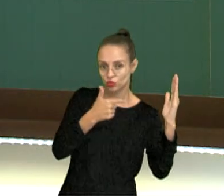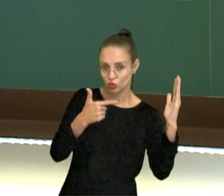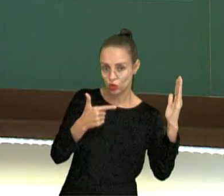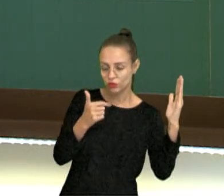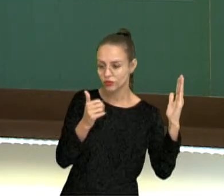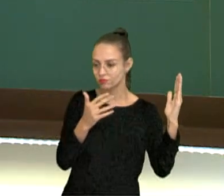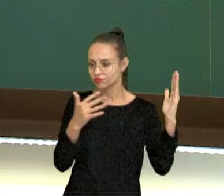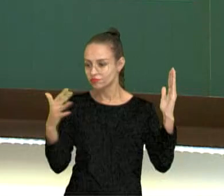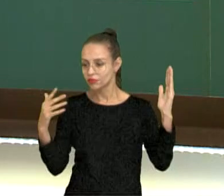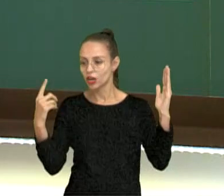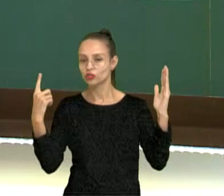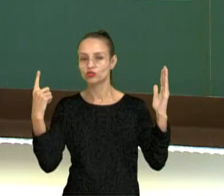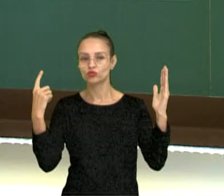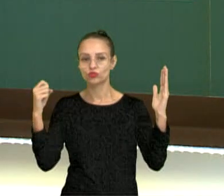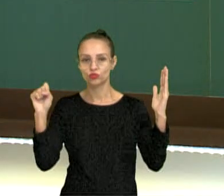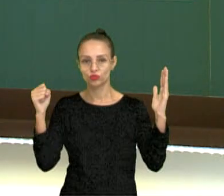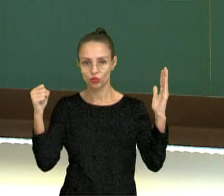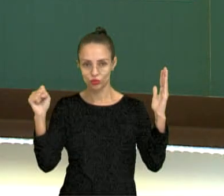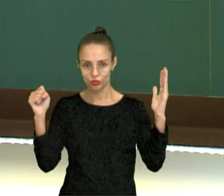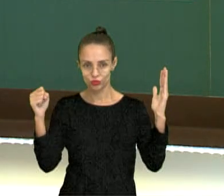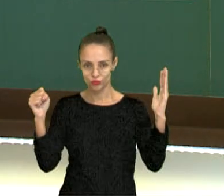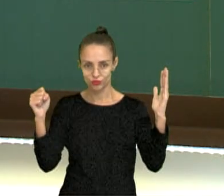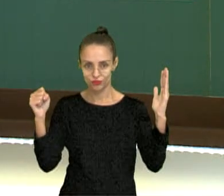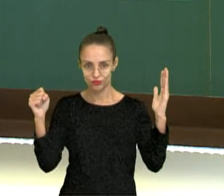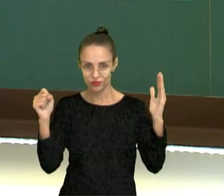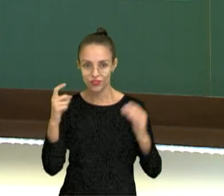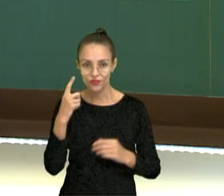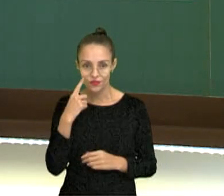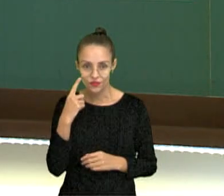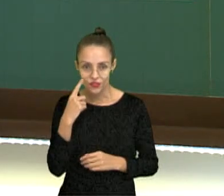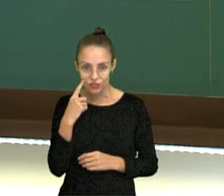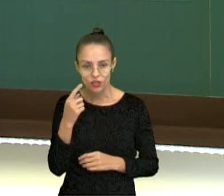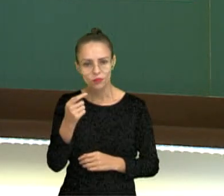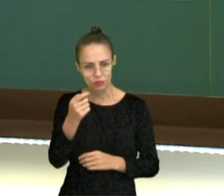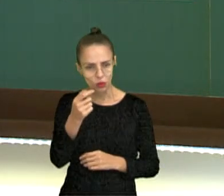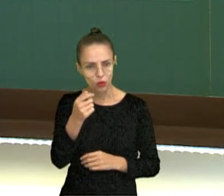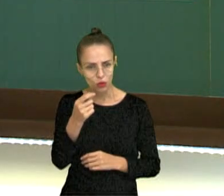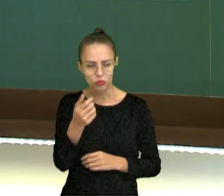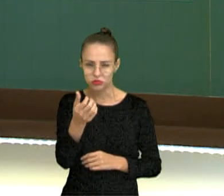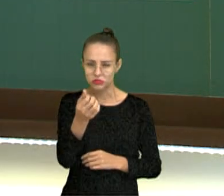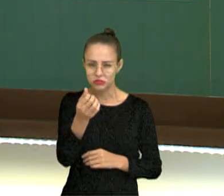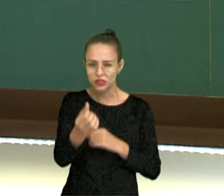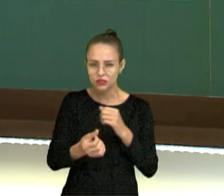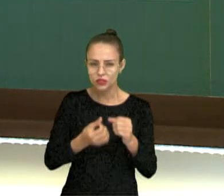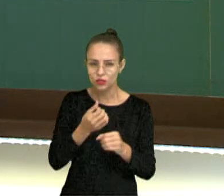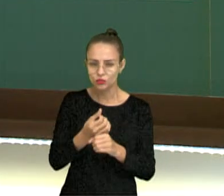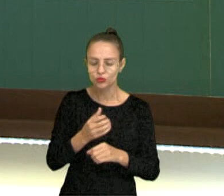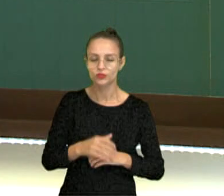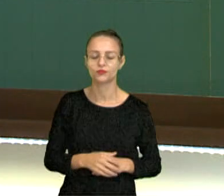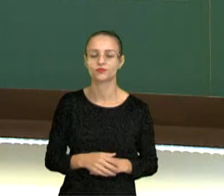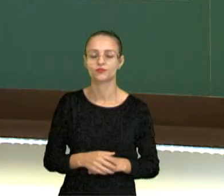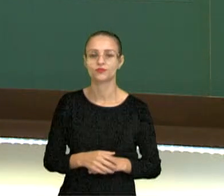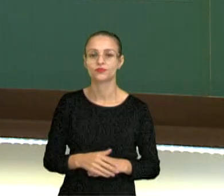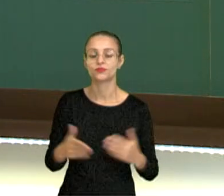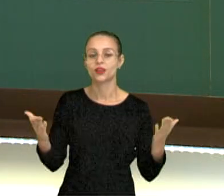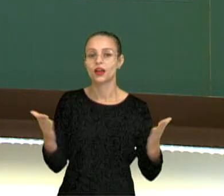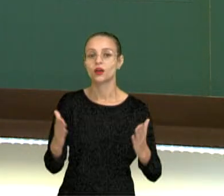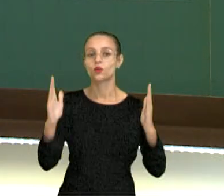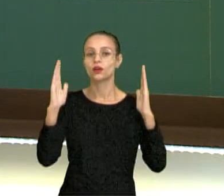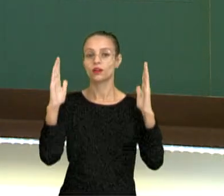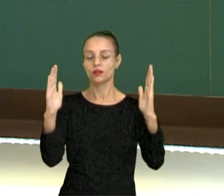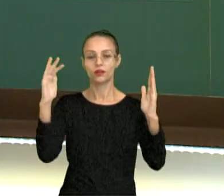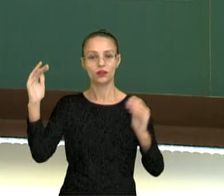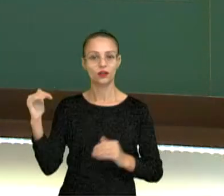completo até 18 anos. Veja, é um pouco tempo, 6 anos. Percebam agora a fase